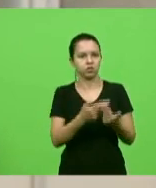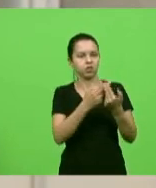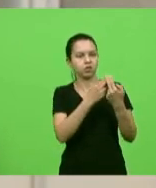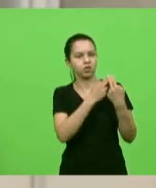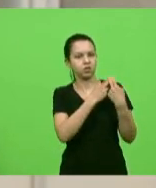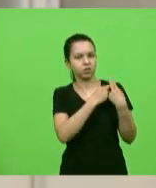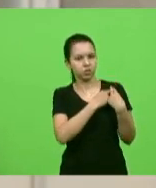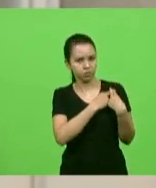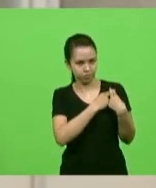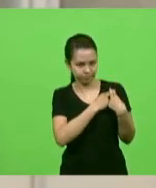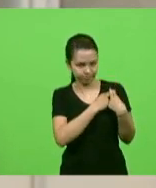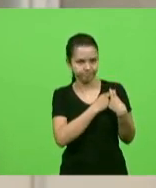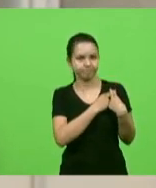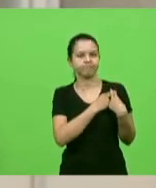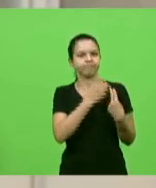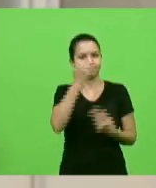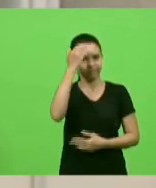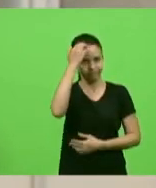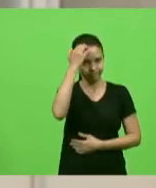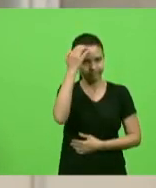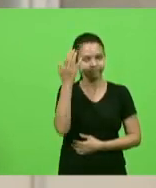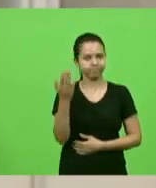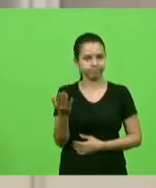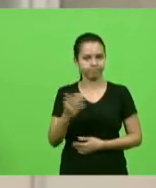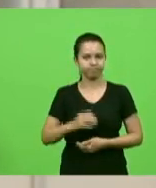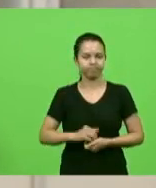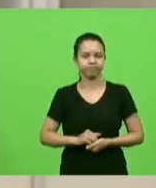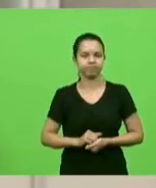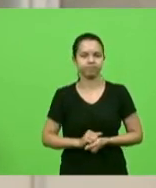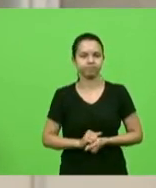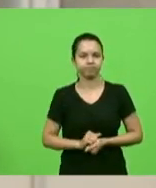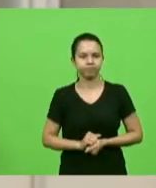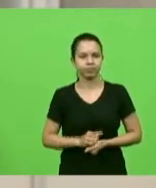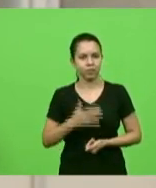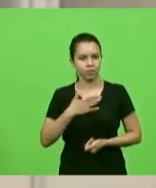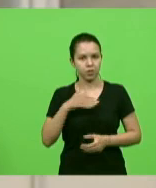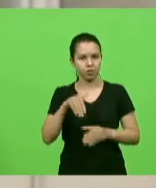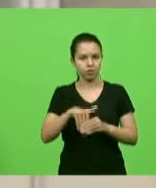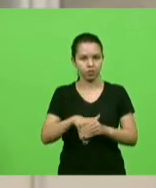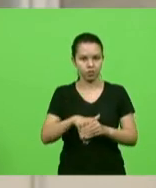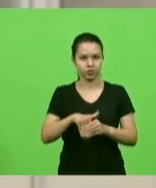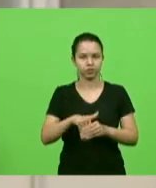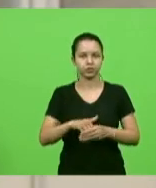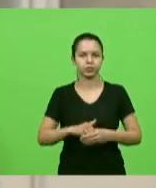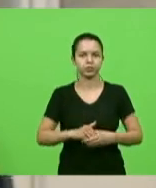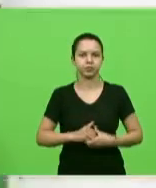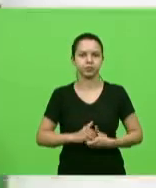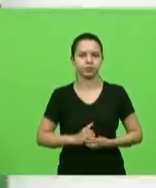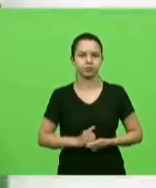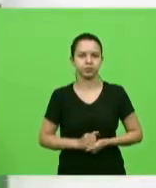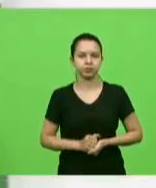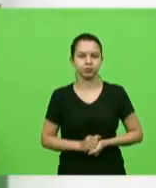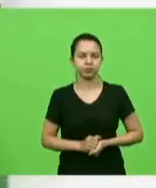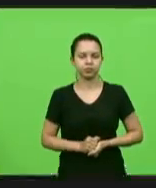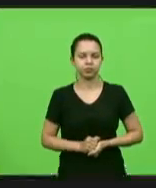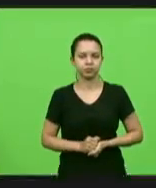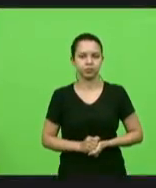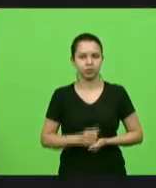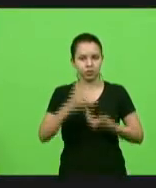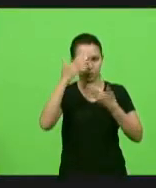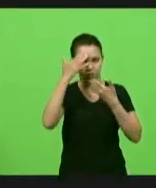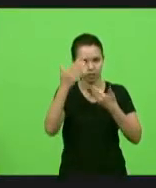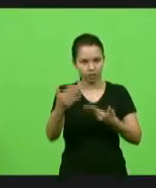responsabilidade imputados na peça Inicial Este é o meu voto sofrimento foram